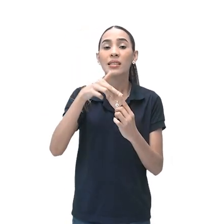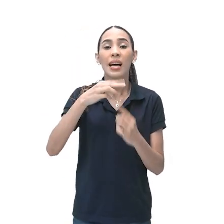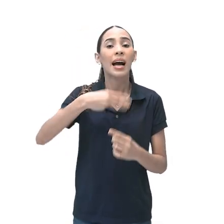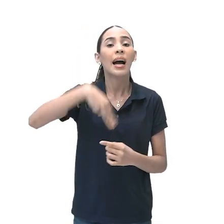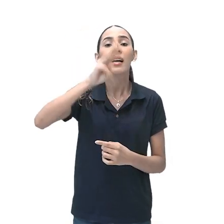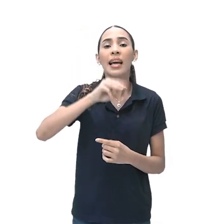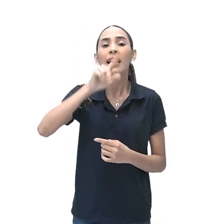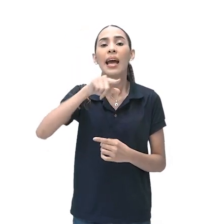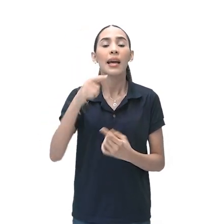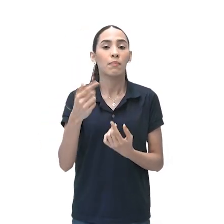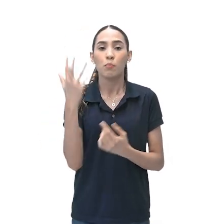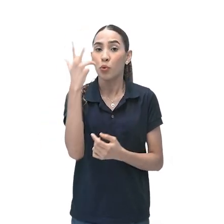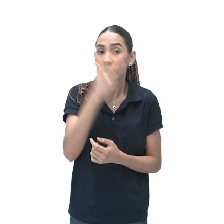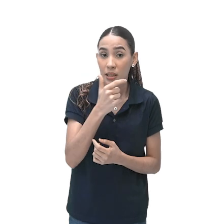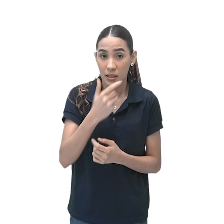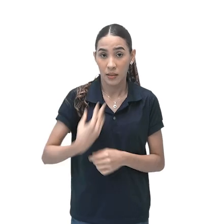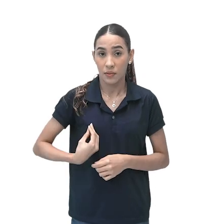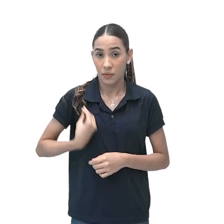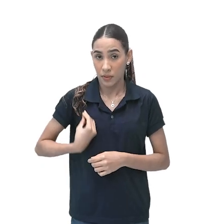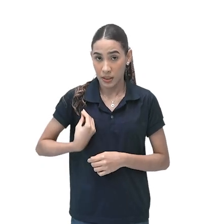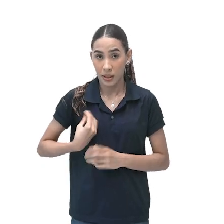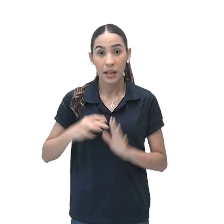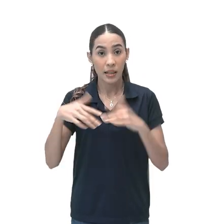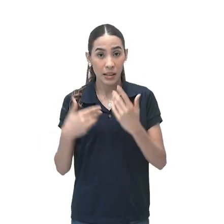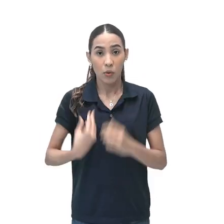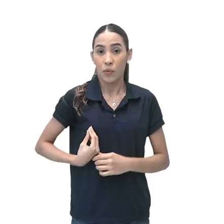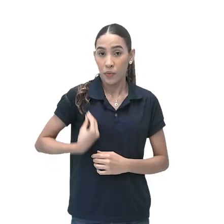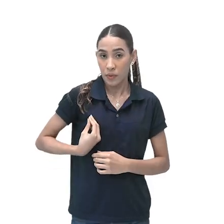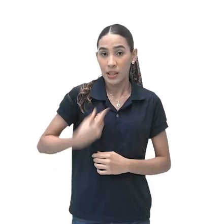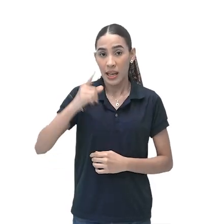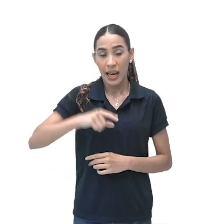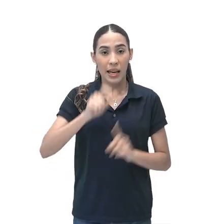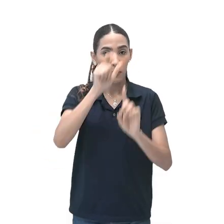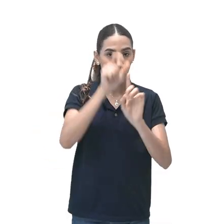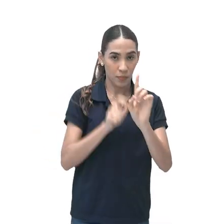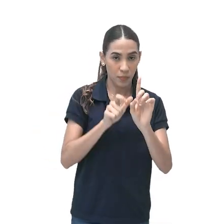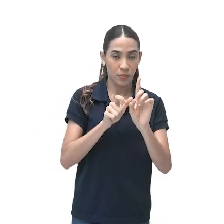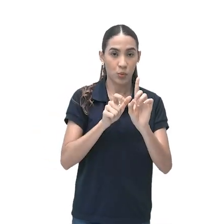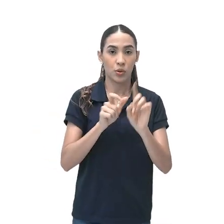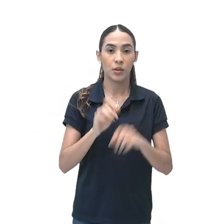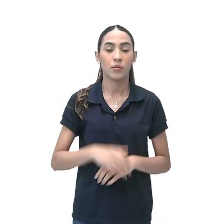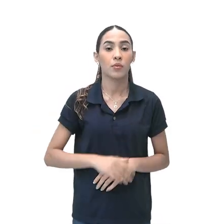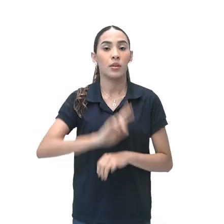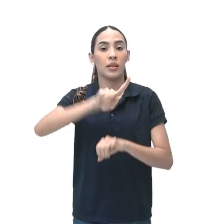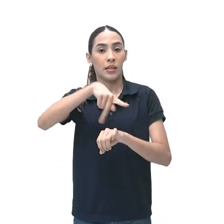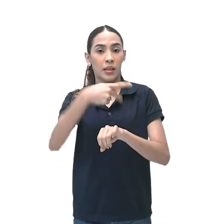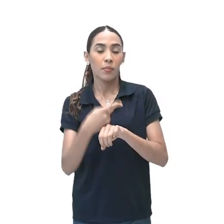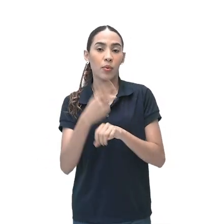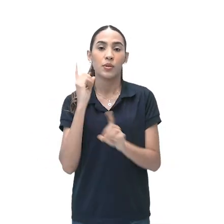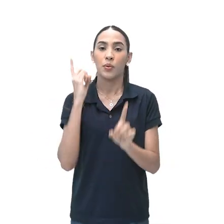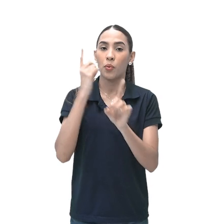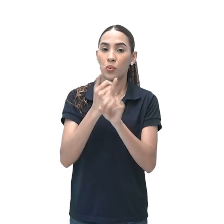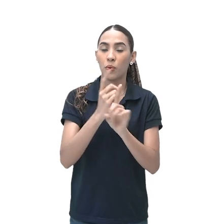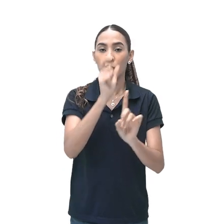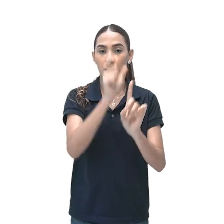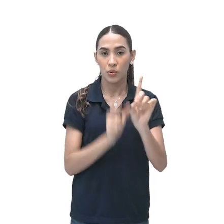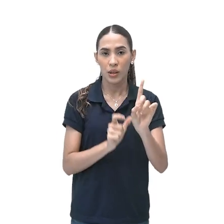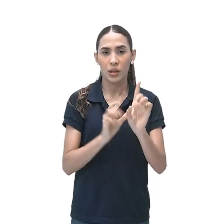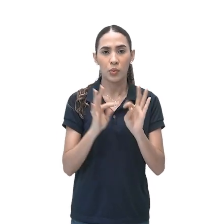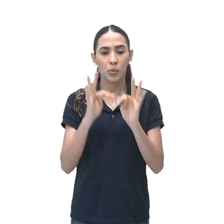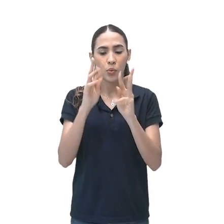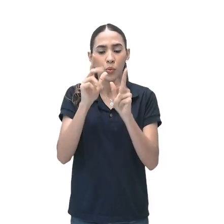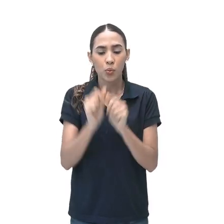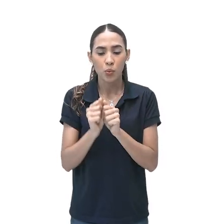A vida. Então, esse é o nosso sujeito, o sujeito da oração. Depois que nós encontramos o sujeito, tudo